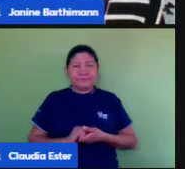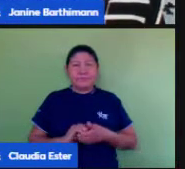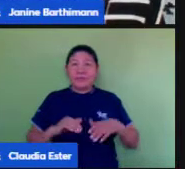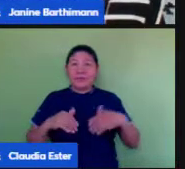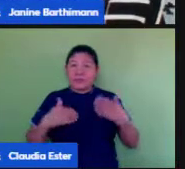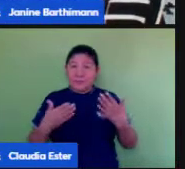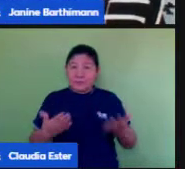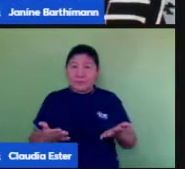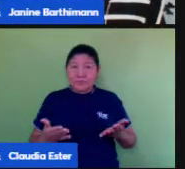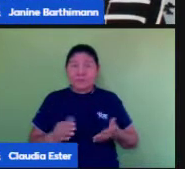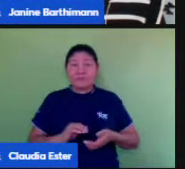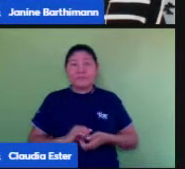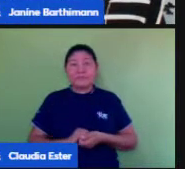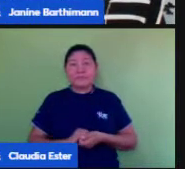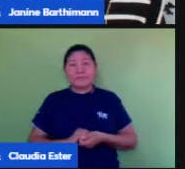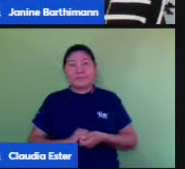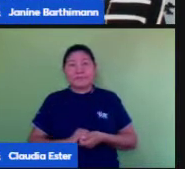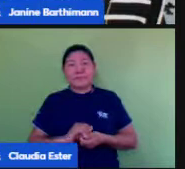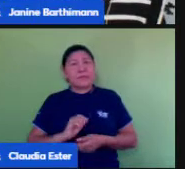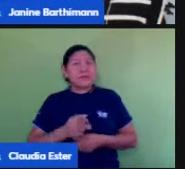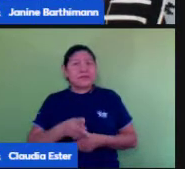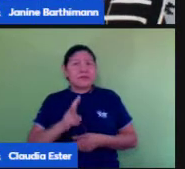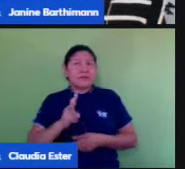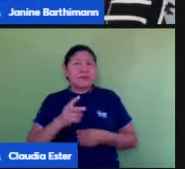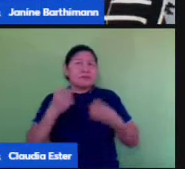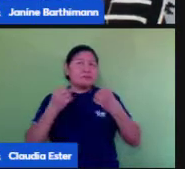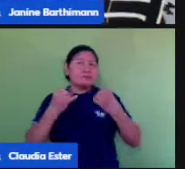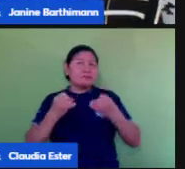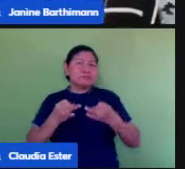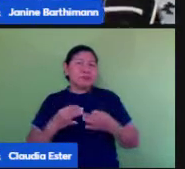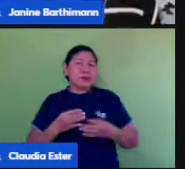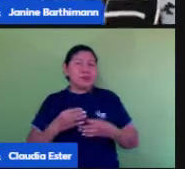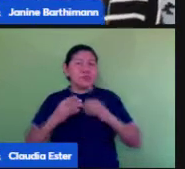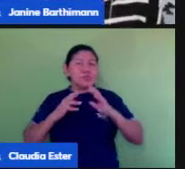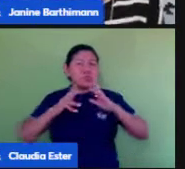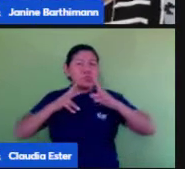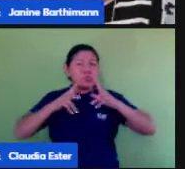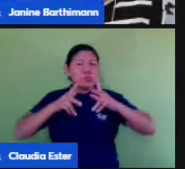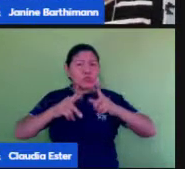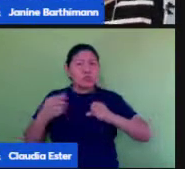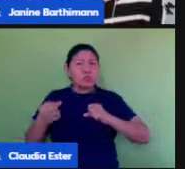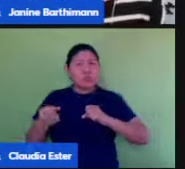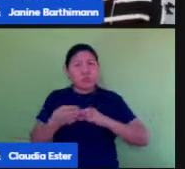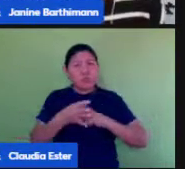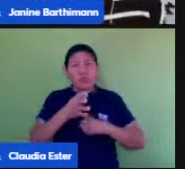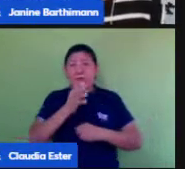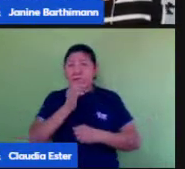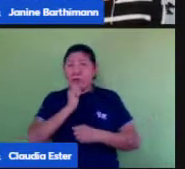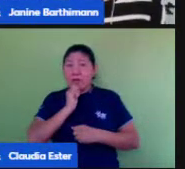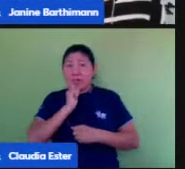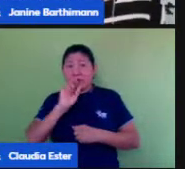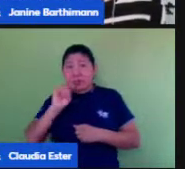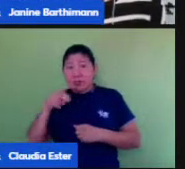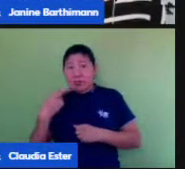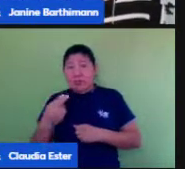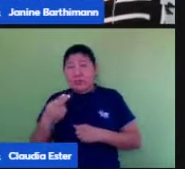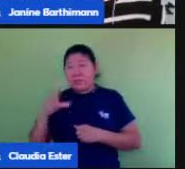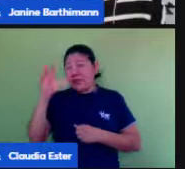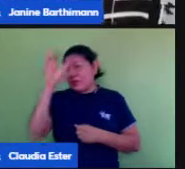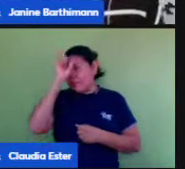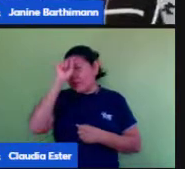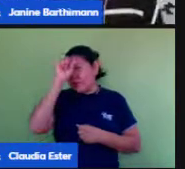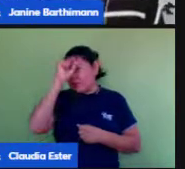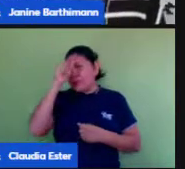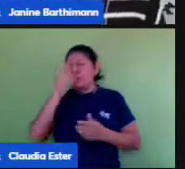Então, como diz a Janine, é algo novo, é algo que nós estamos vivenciando, criando,